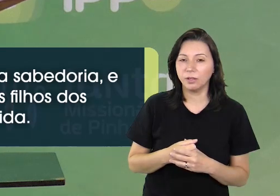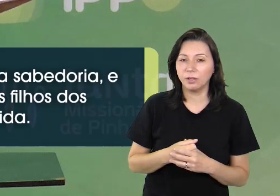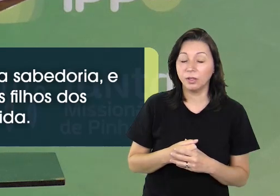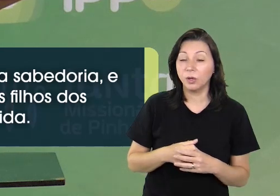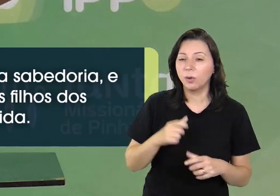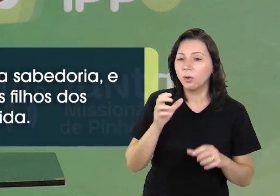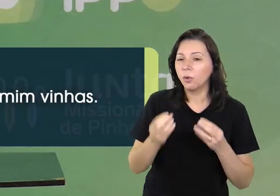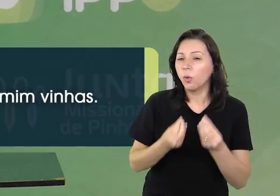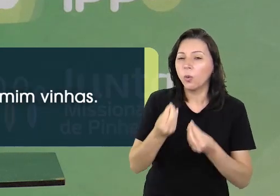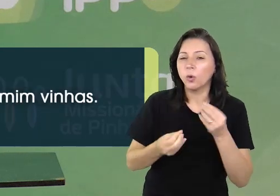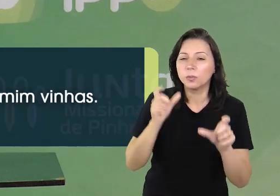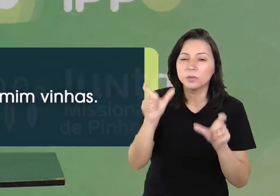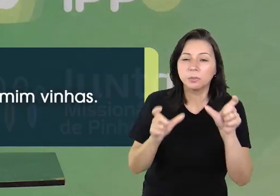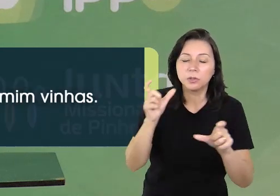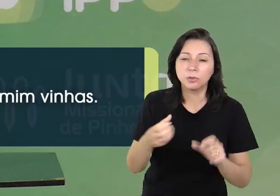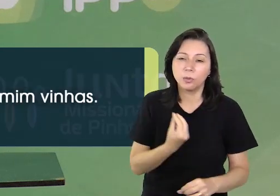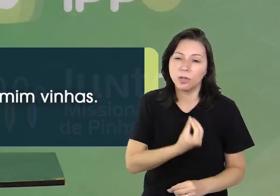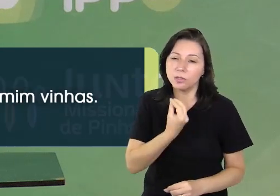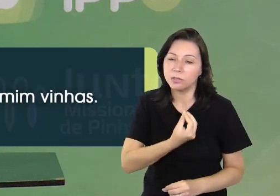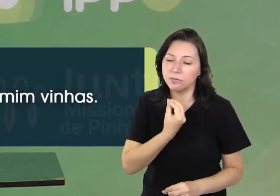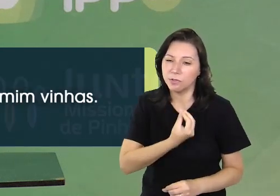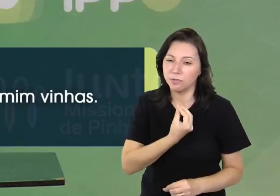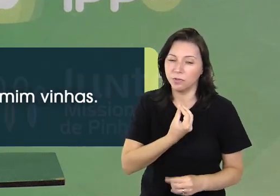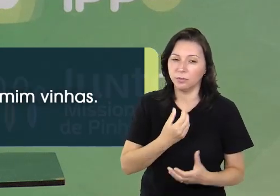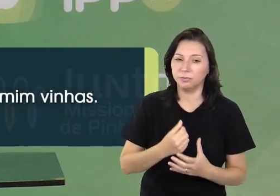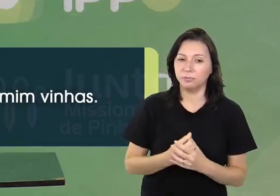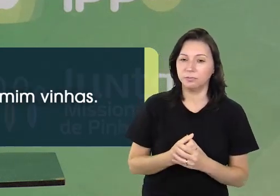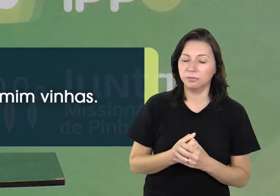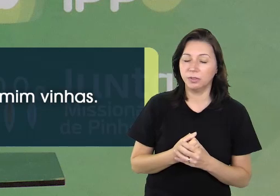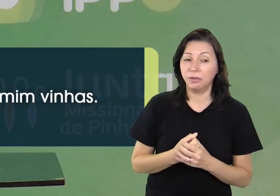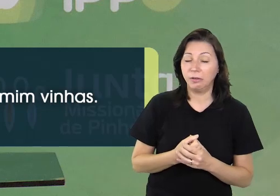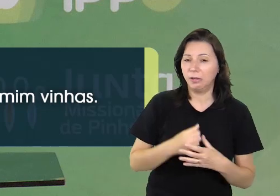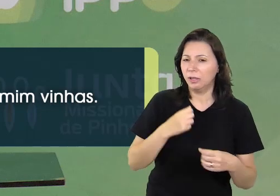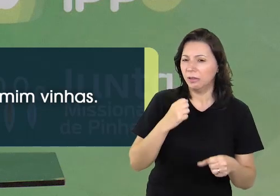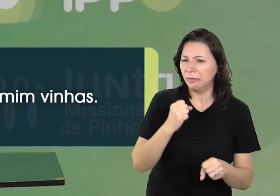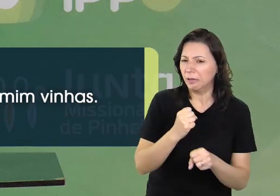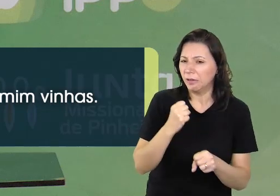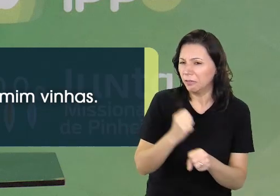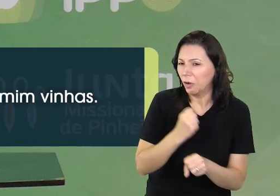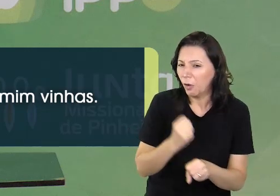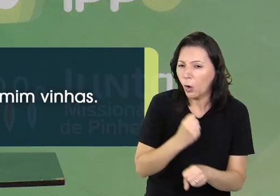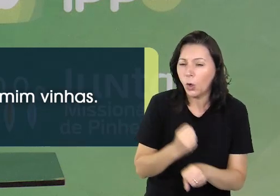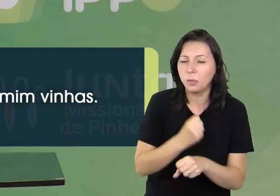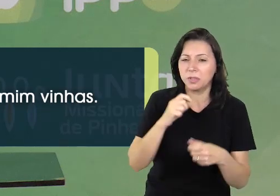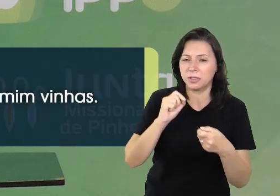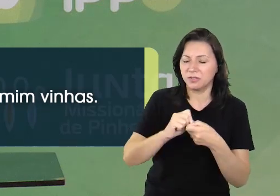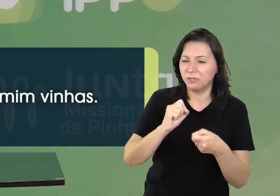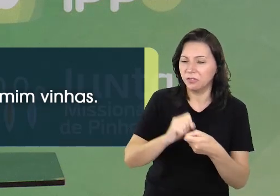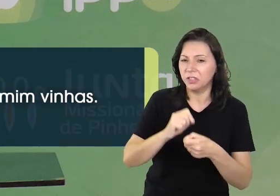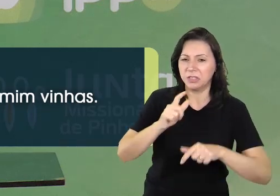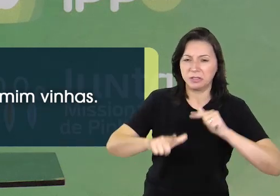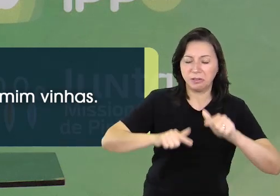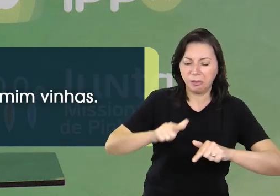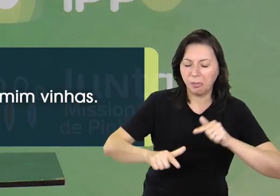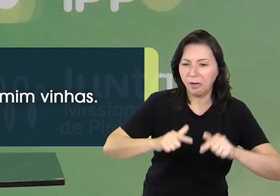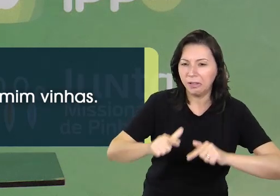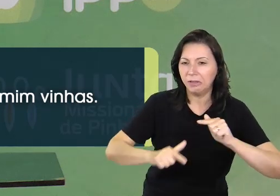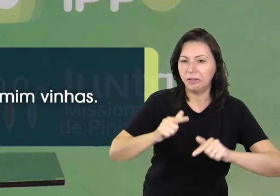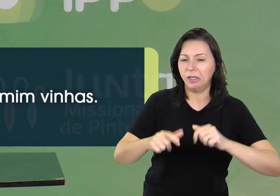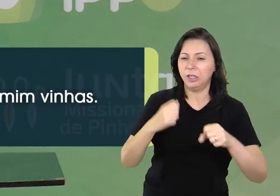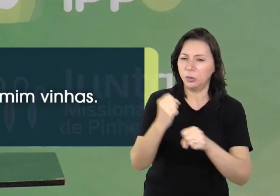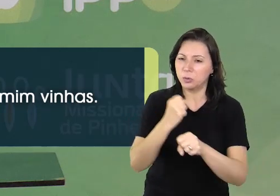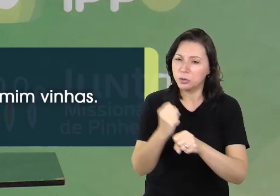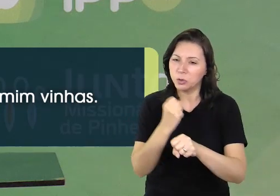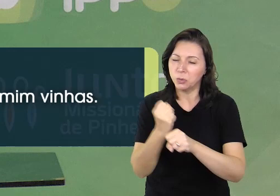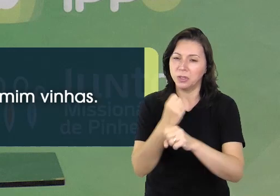da sua vida empreende grandes obras edifiquei para mim em casa plantei